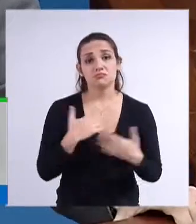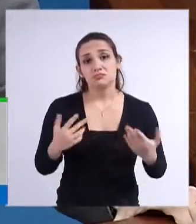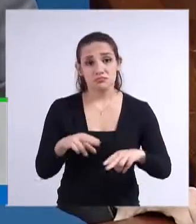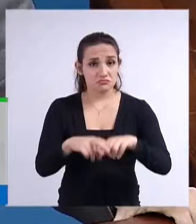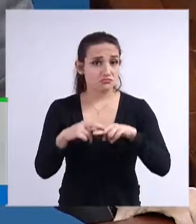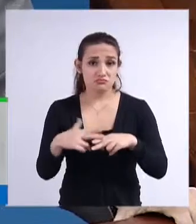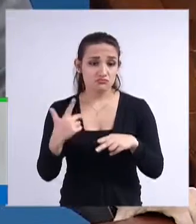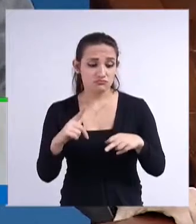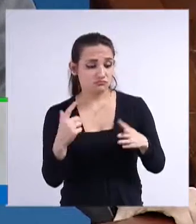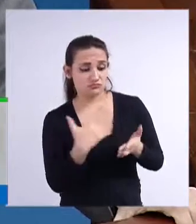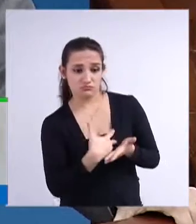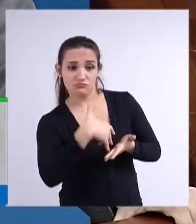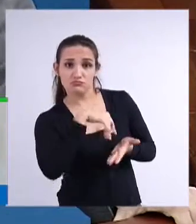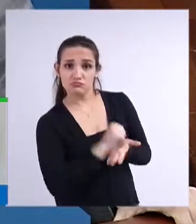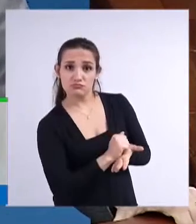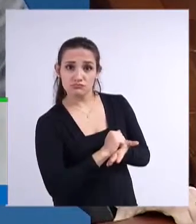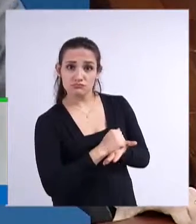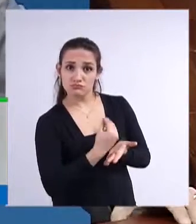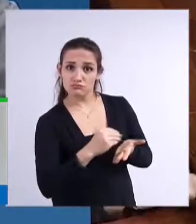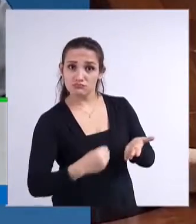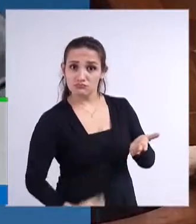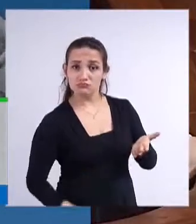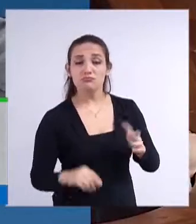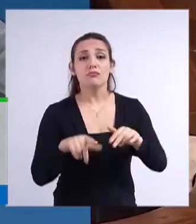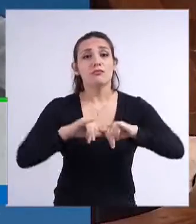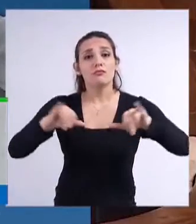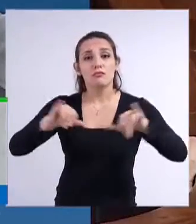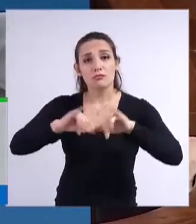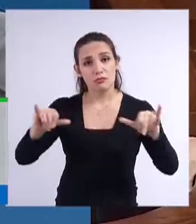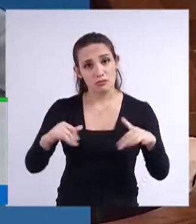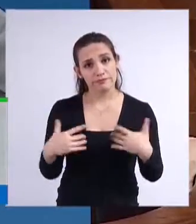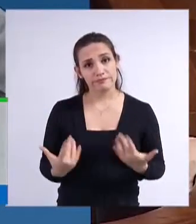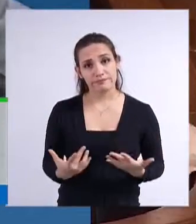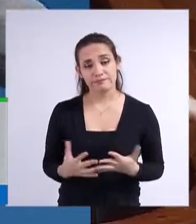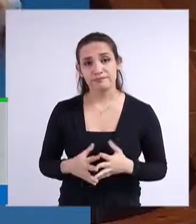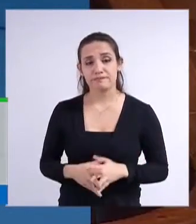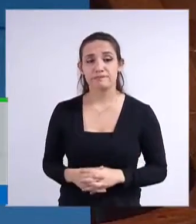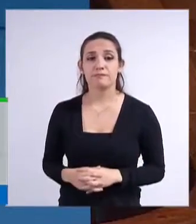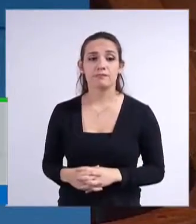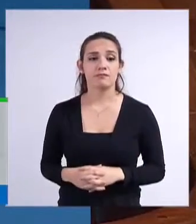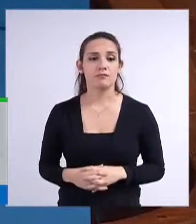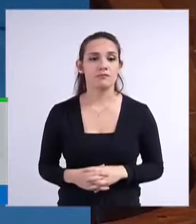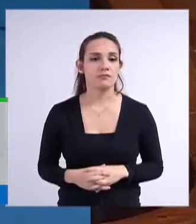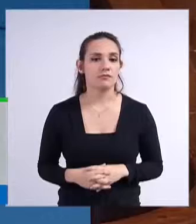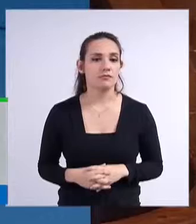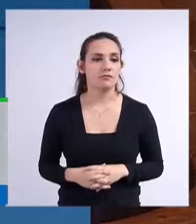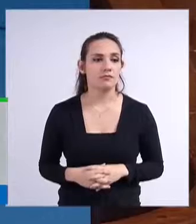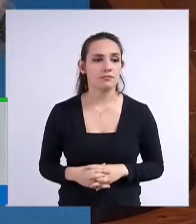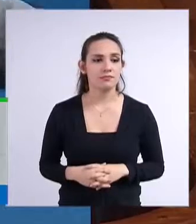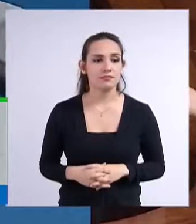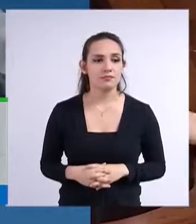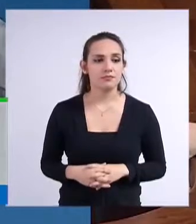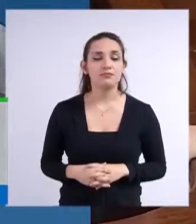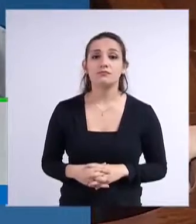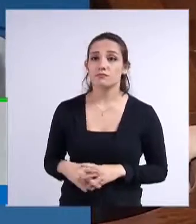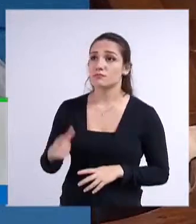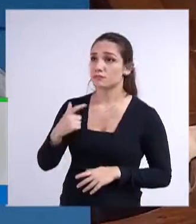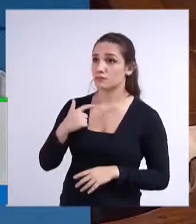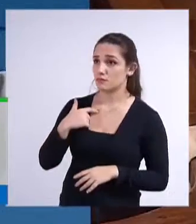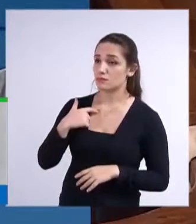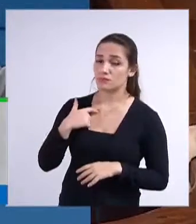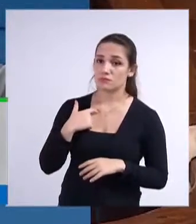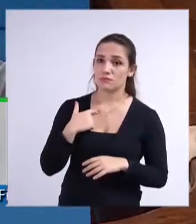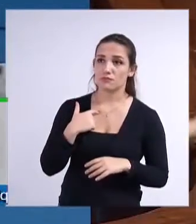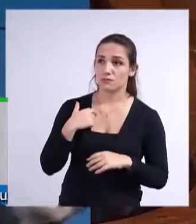sendo registrado ou computado nas estatísticas. Permissão para uma parte, nobre deputado.